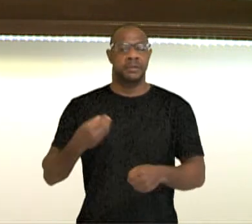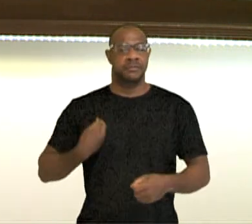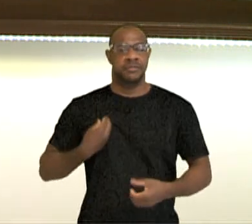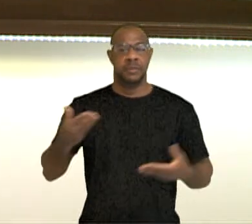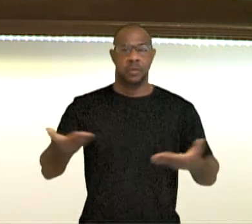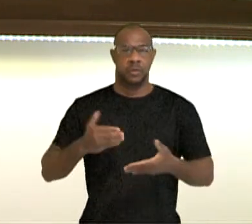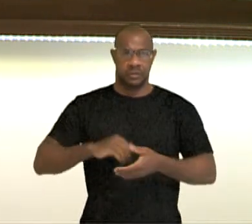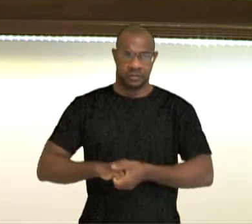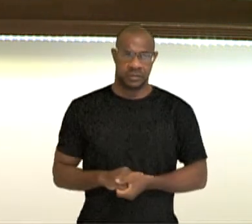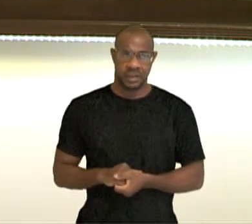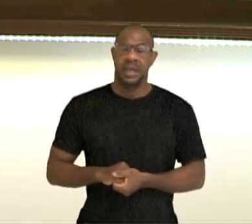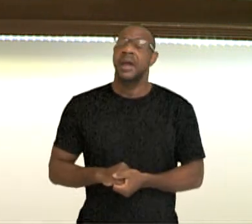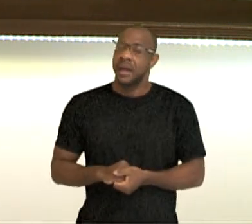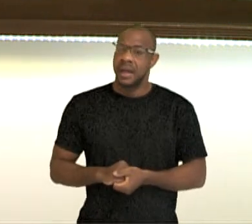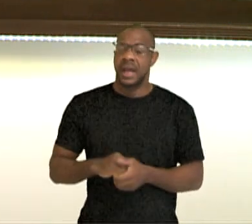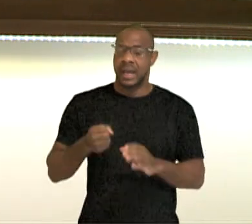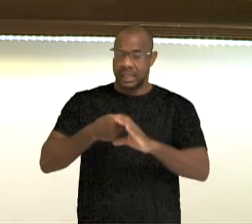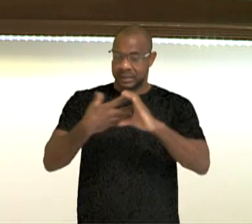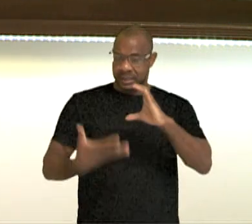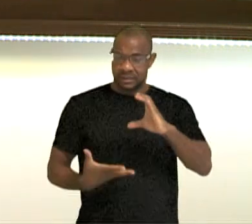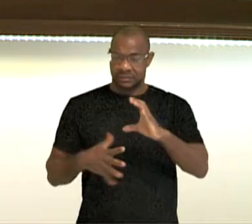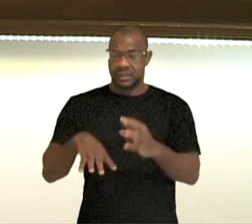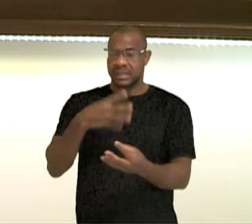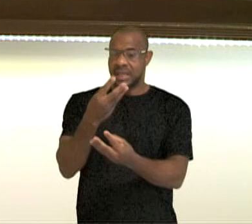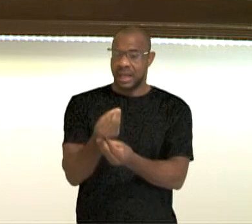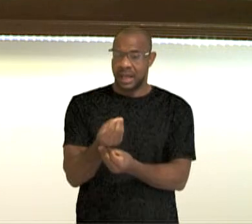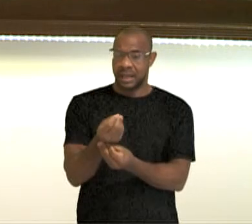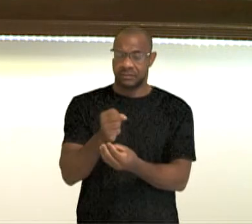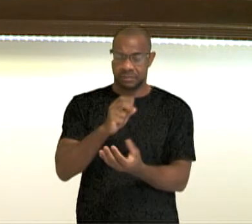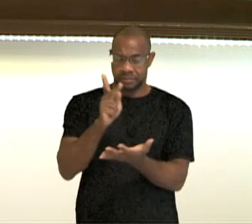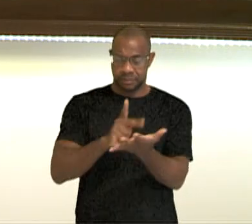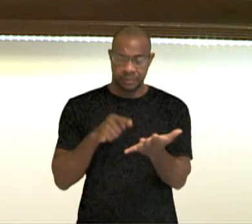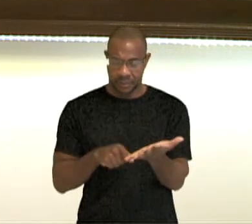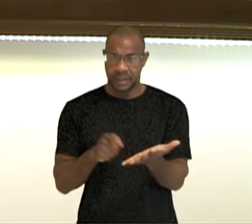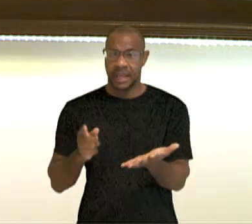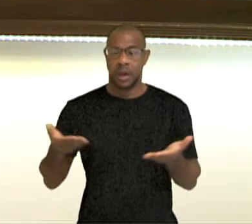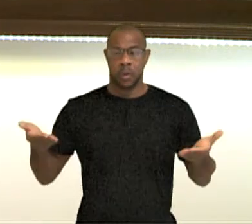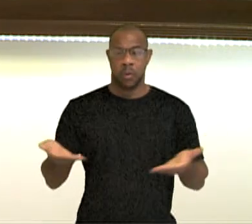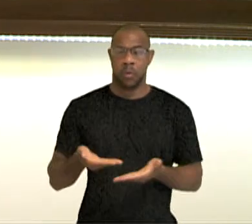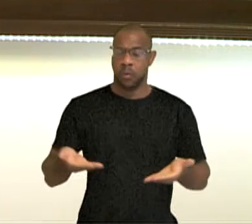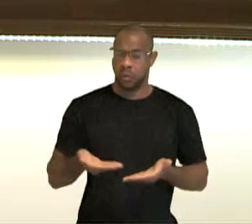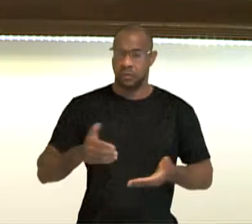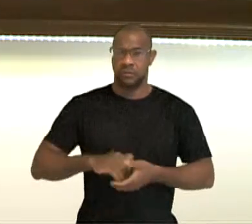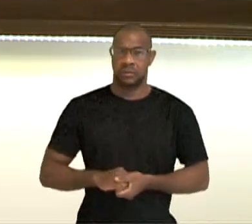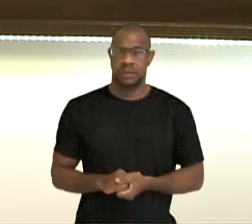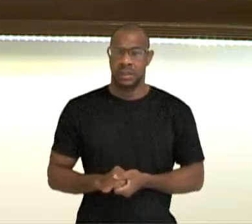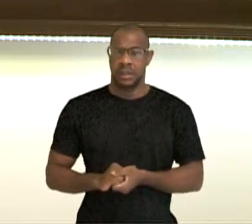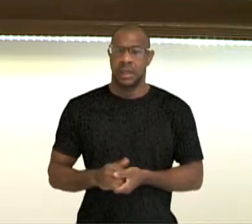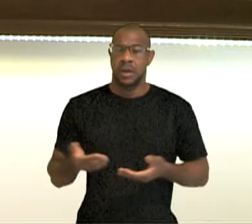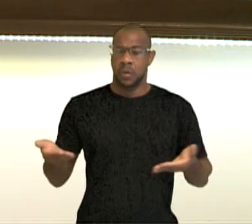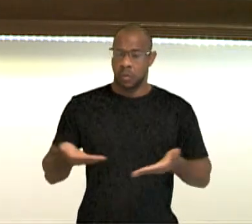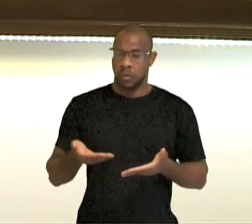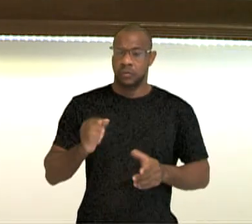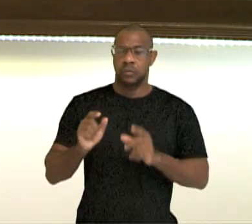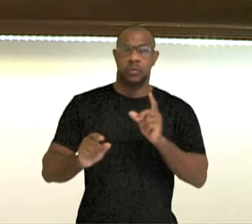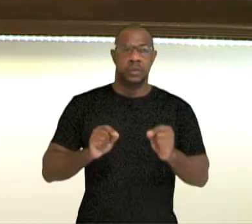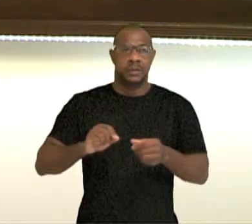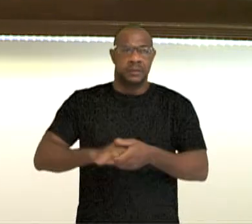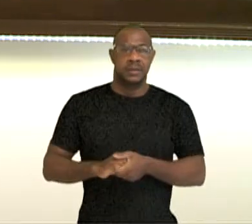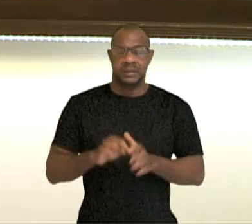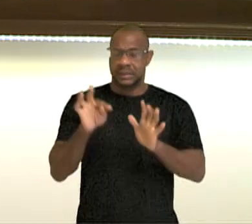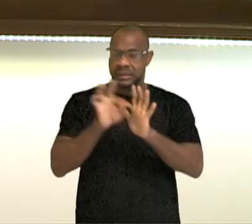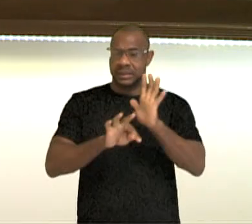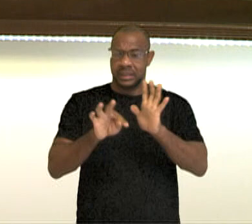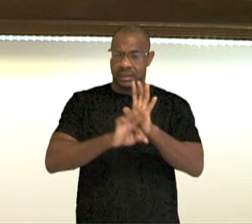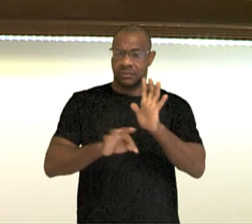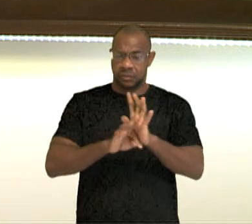da arte, e sobretudo da arte literária, é a atualidade, na verdade, a atemporalidade. Este texto ainda